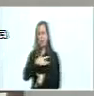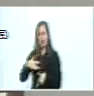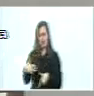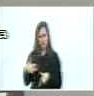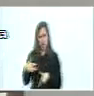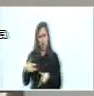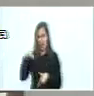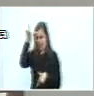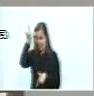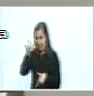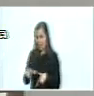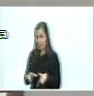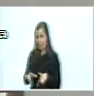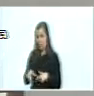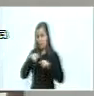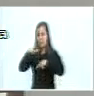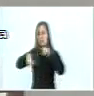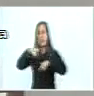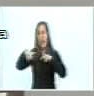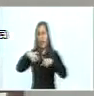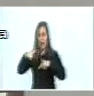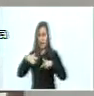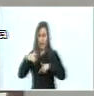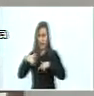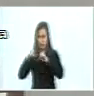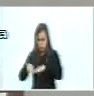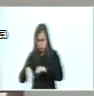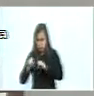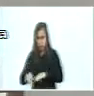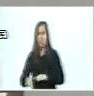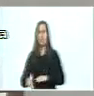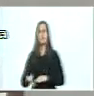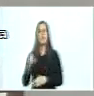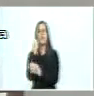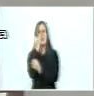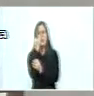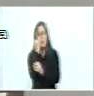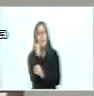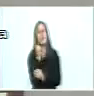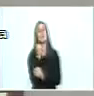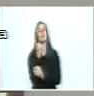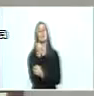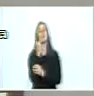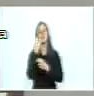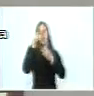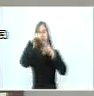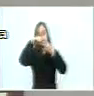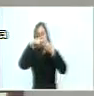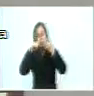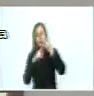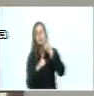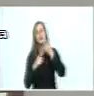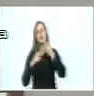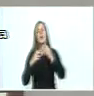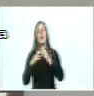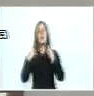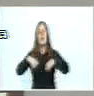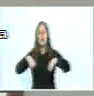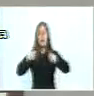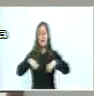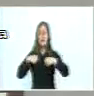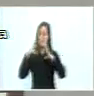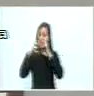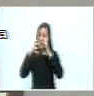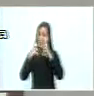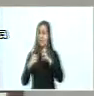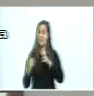da educação, o pessoal da segurança. Vocês veem, nós continuamos na luta, na briga para trazer a regional para